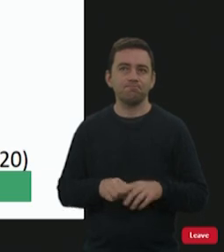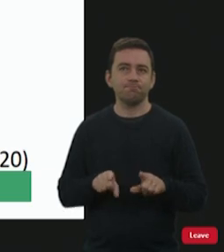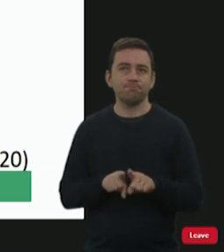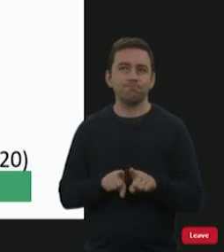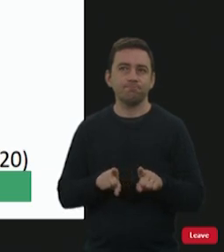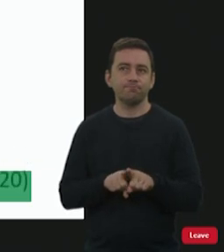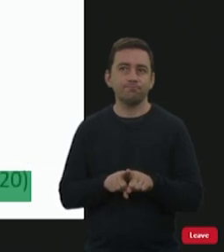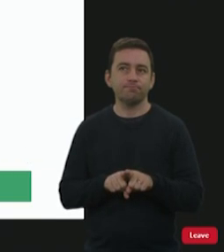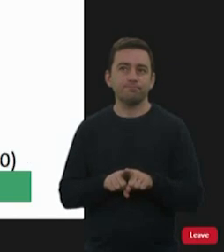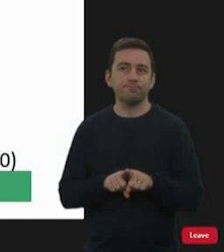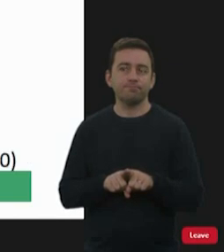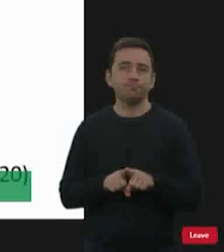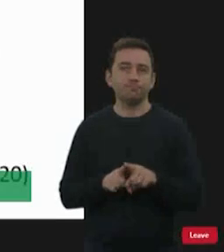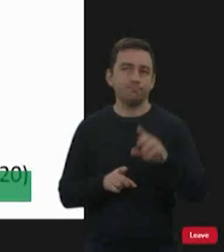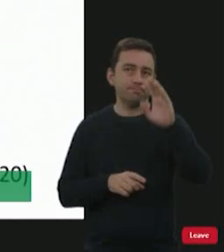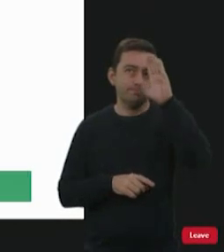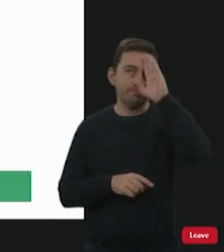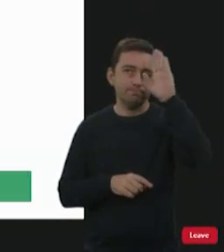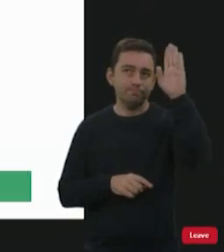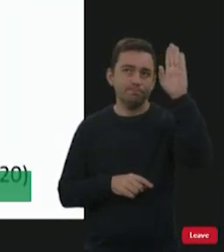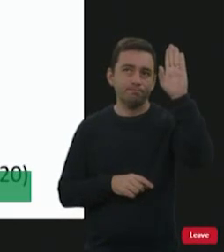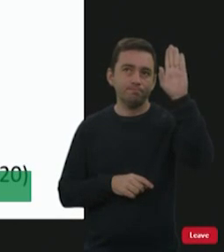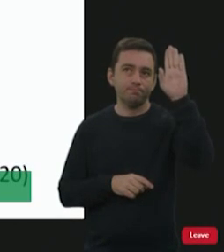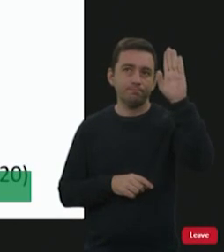e principalmente,